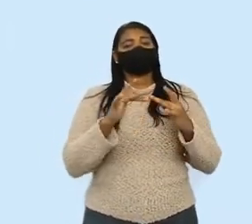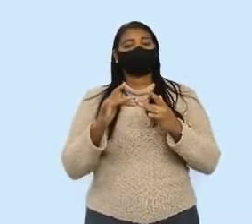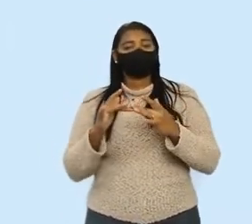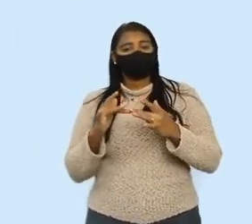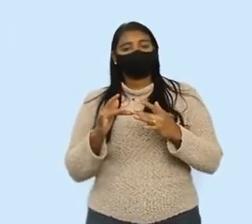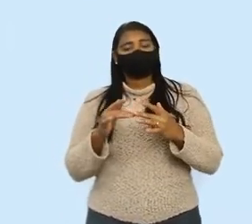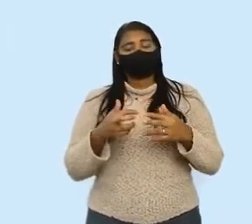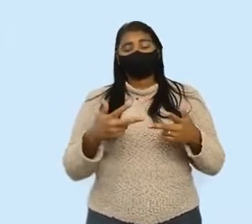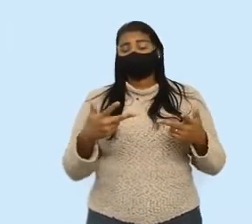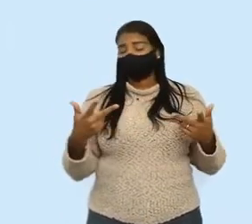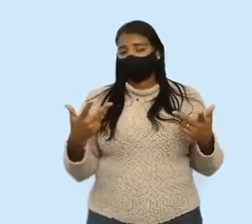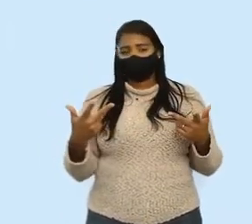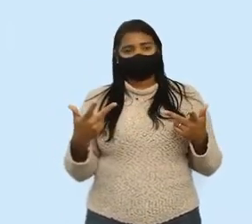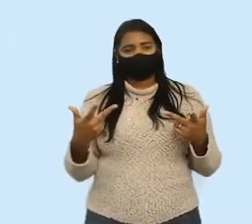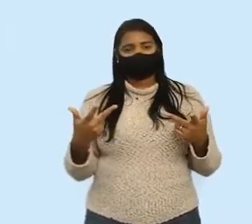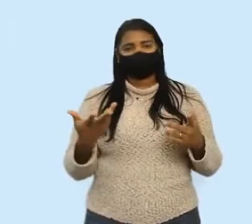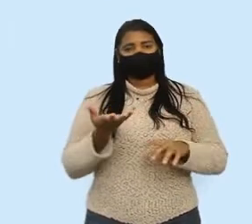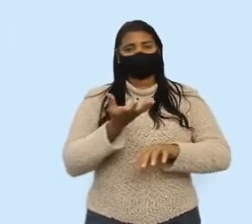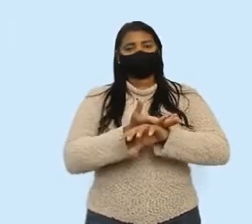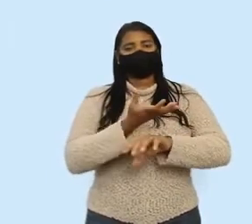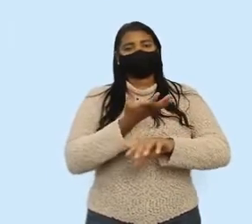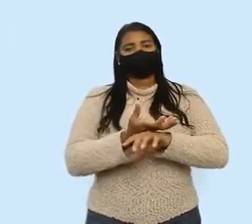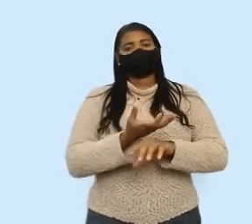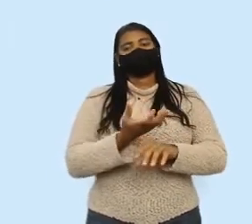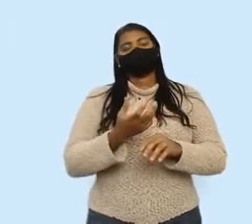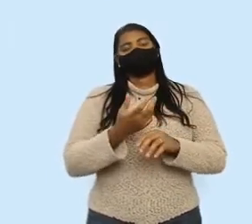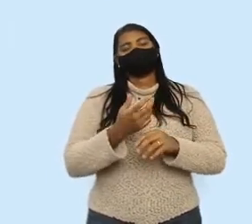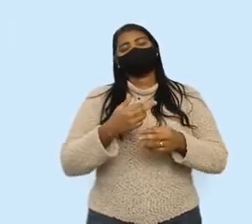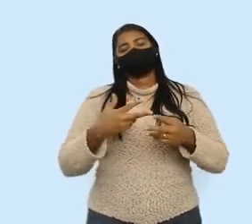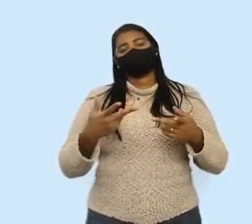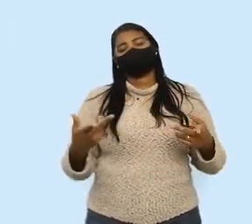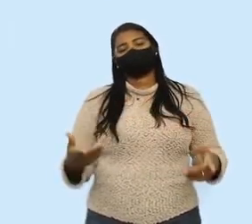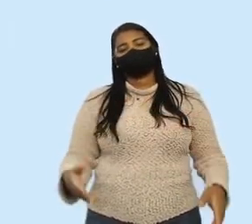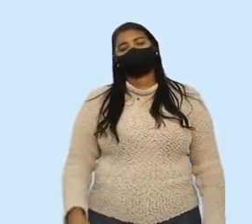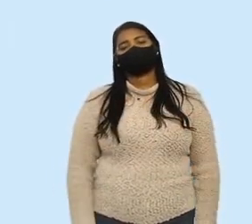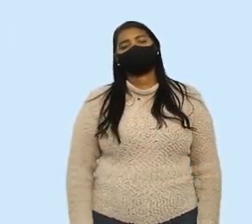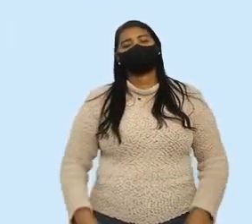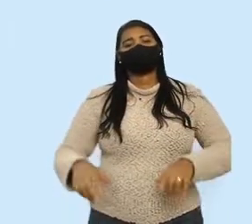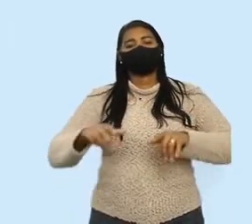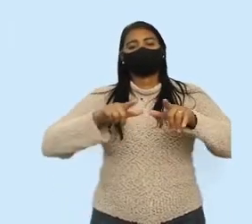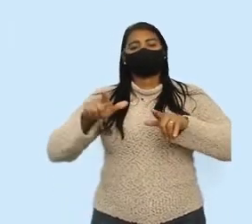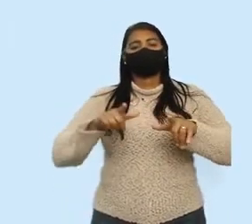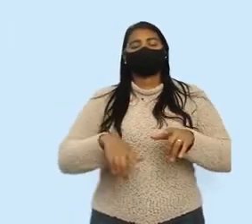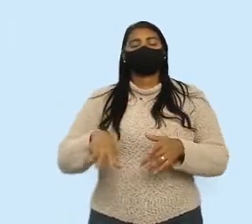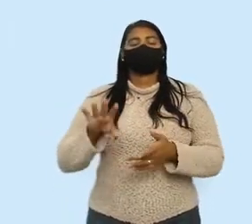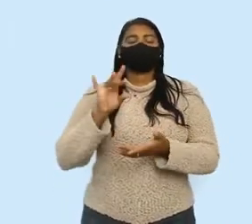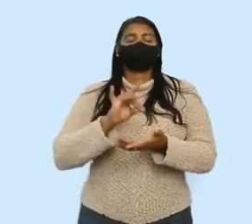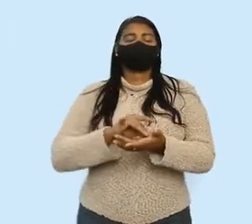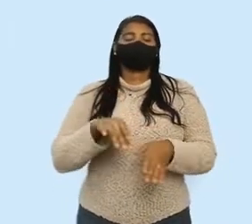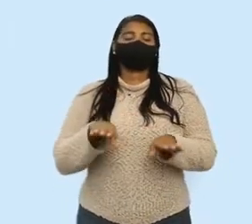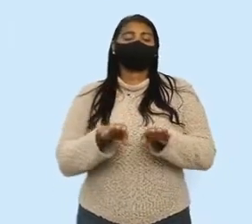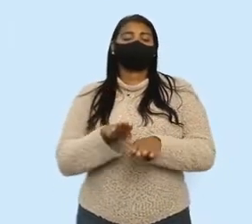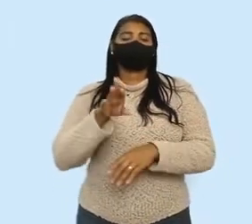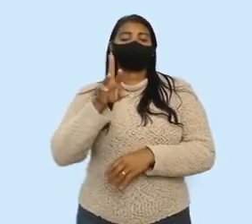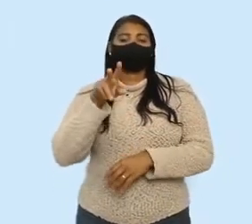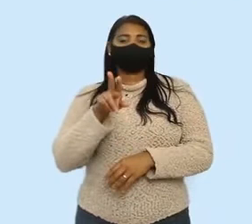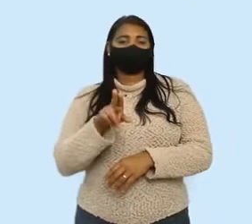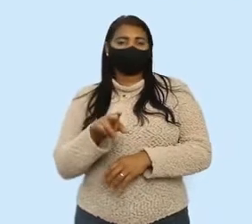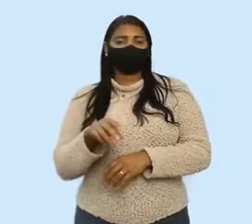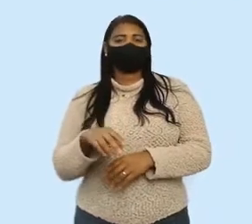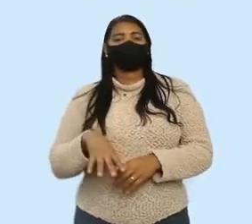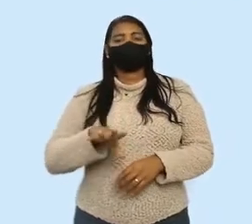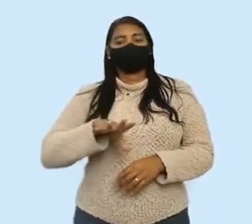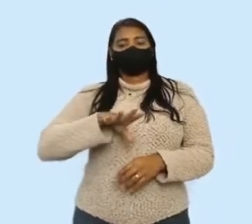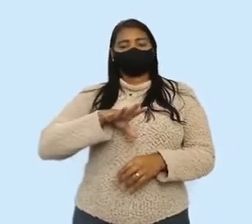a outras áreas de conhecimento. Ou seja, o trabalho ele seria igual à projeção do vetor